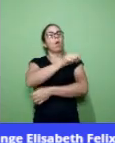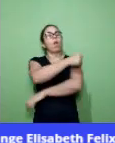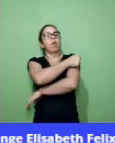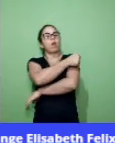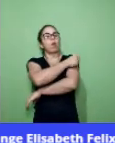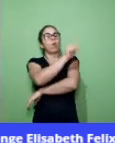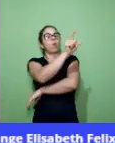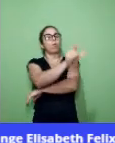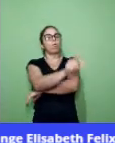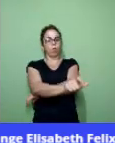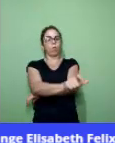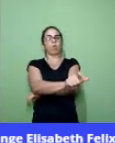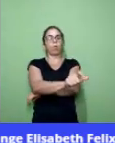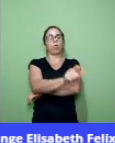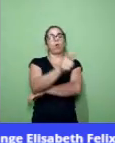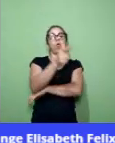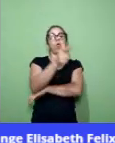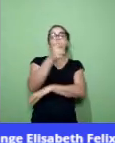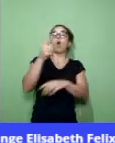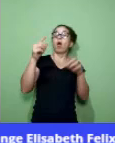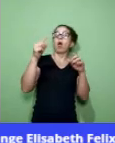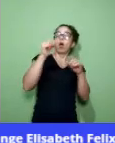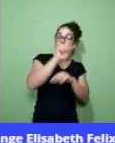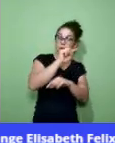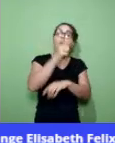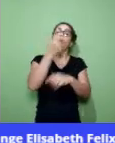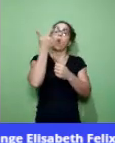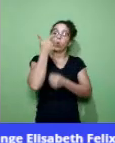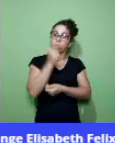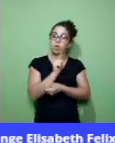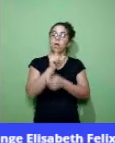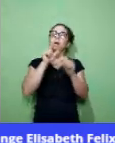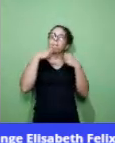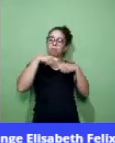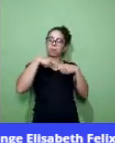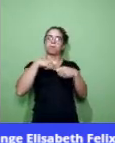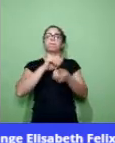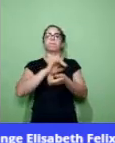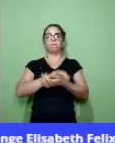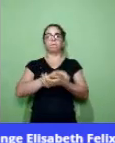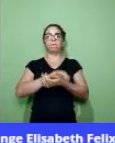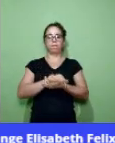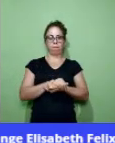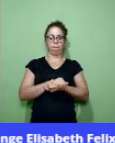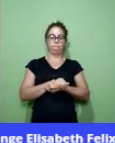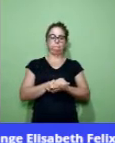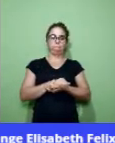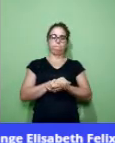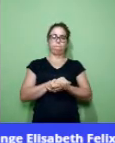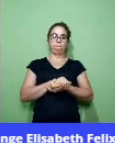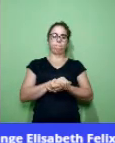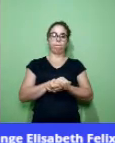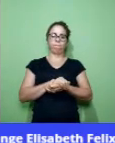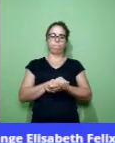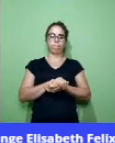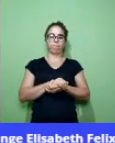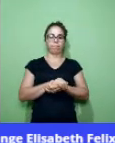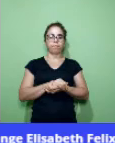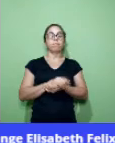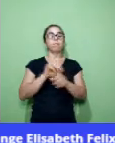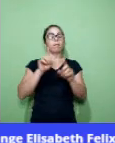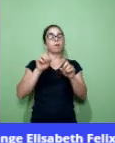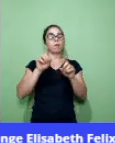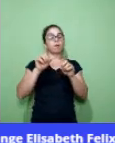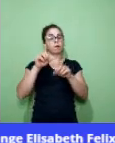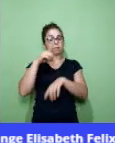esse aluno essa ampliação, de acordo com o que ele consegue e o que ele necessita.